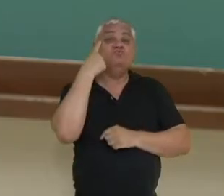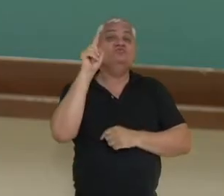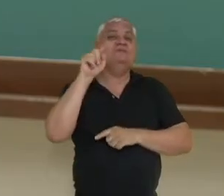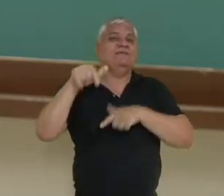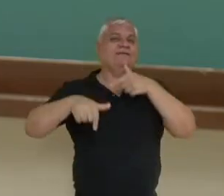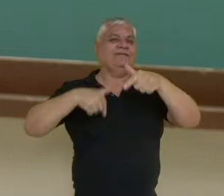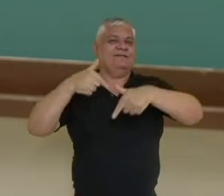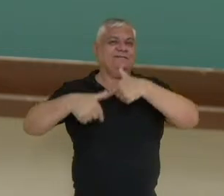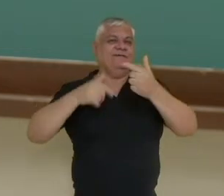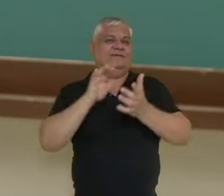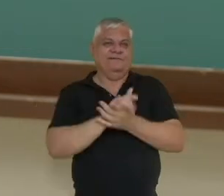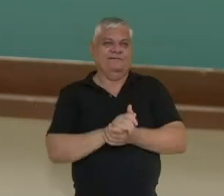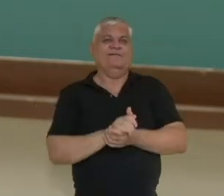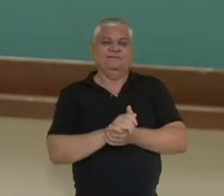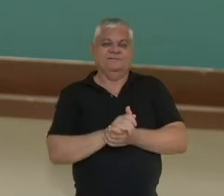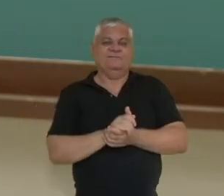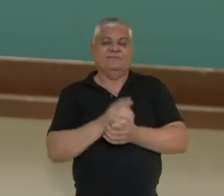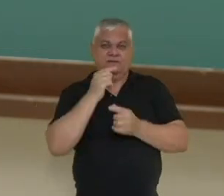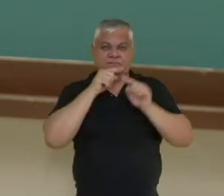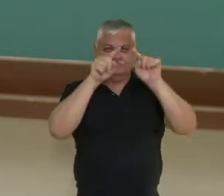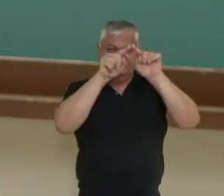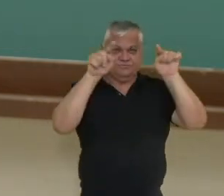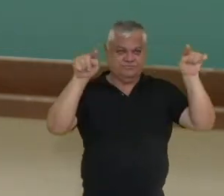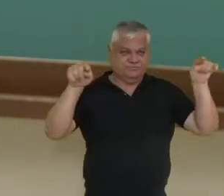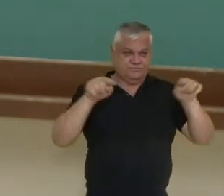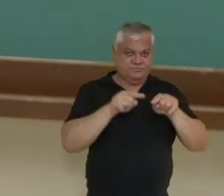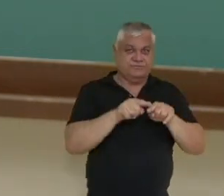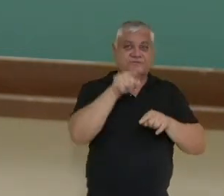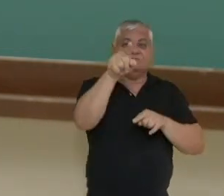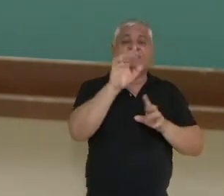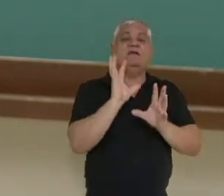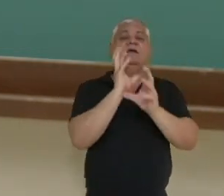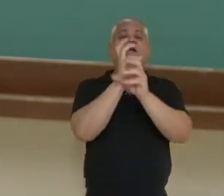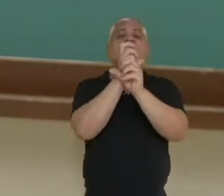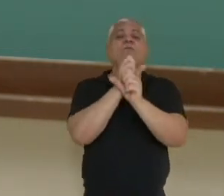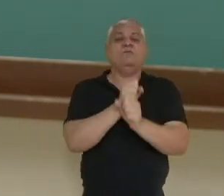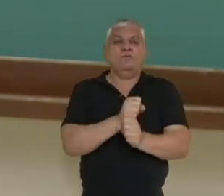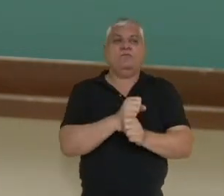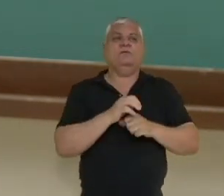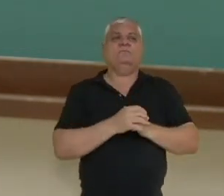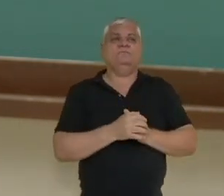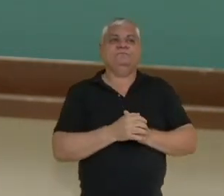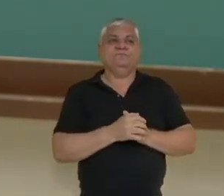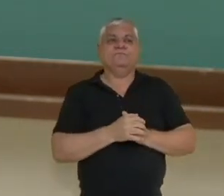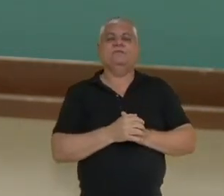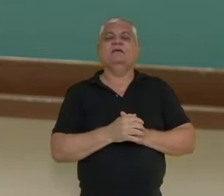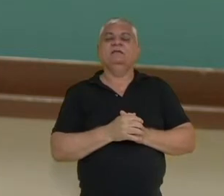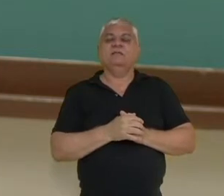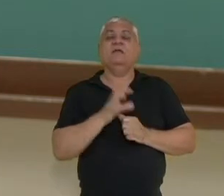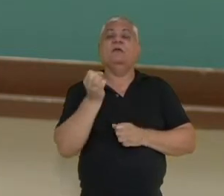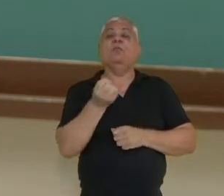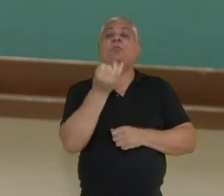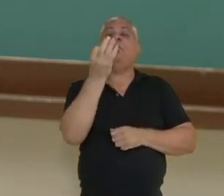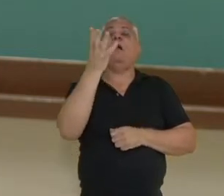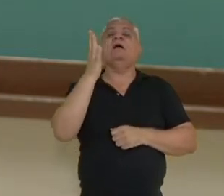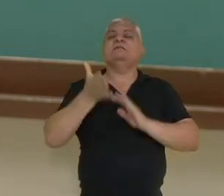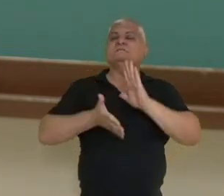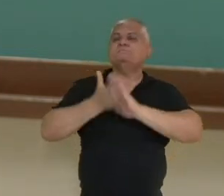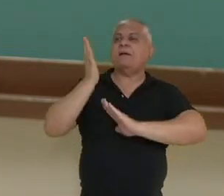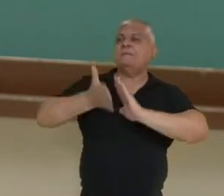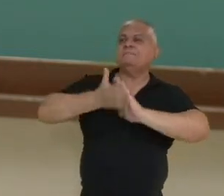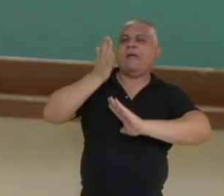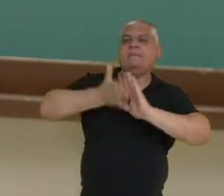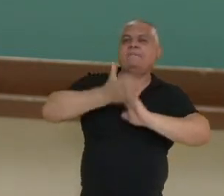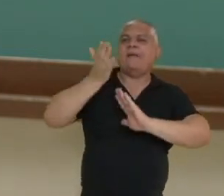trabalho. Com base no quadro, calcule o que se pede. Então, veja, aqui eu tenho o número de corridas, que